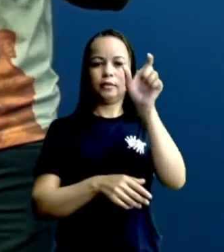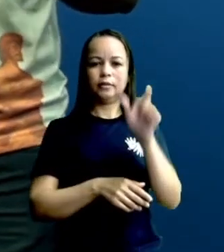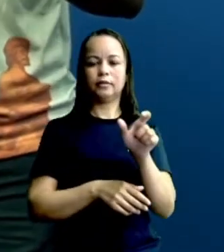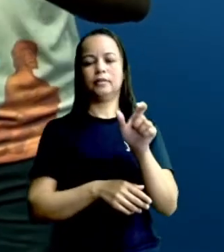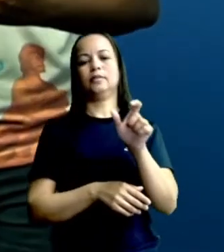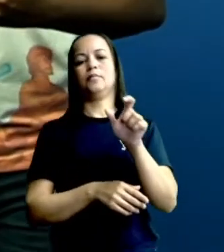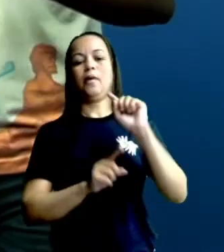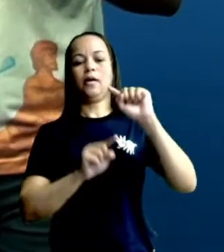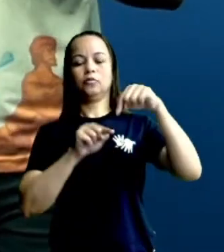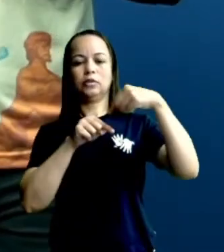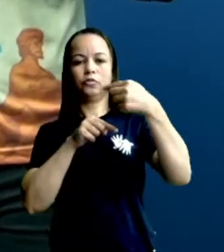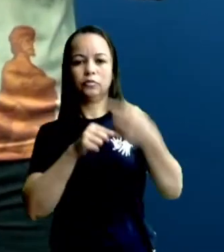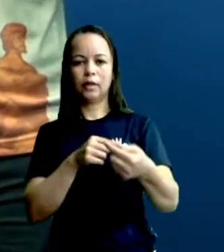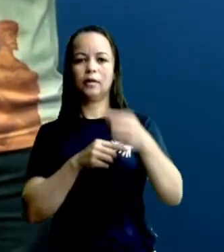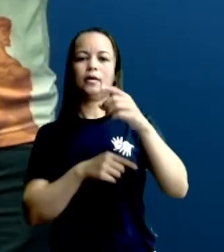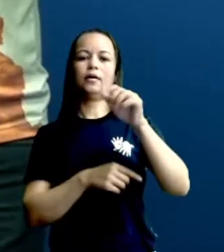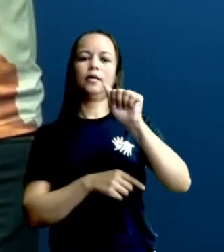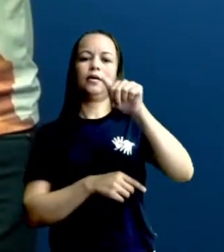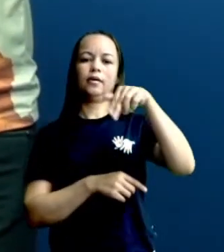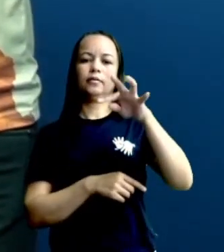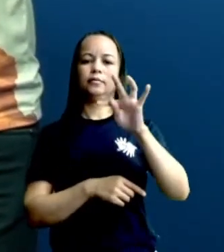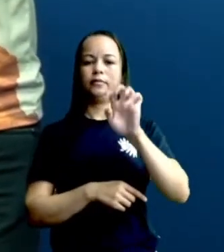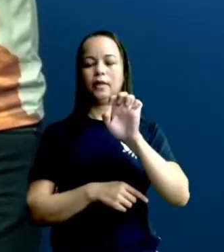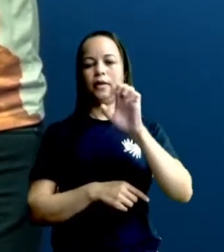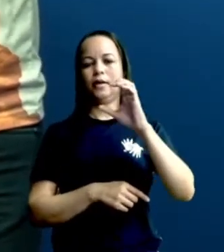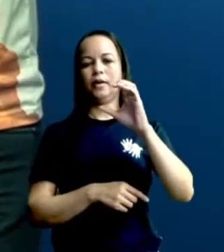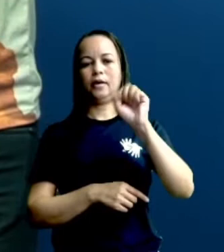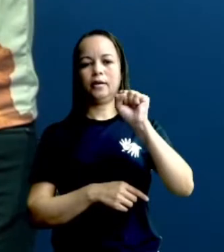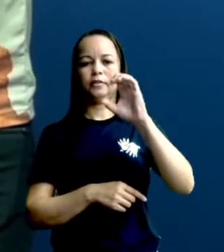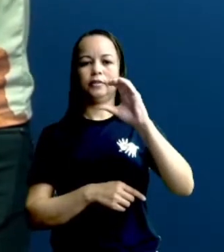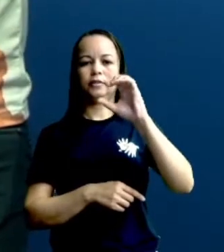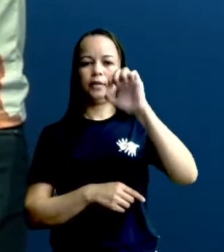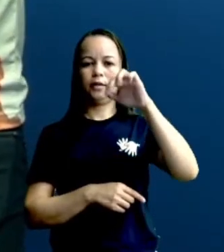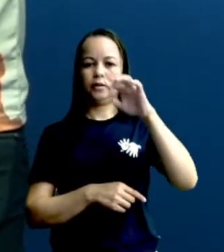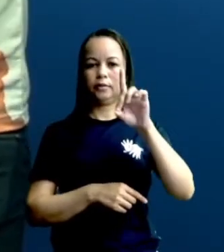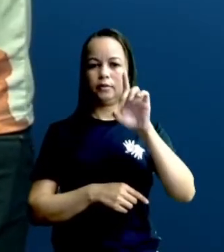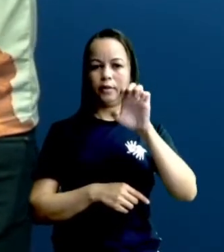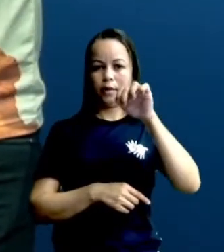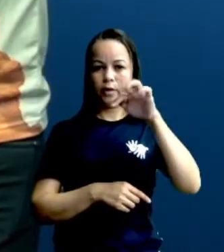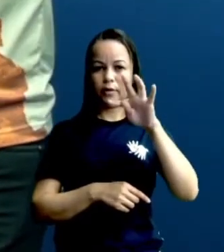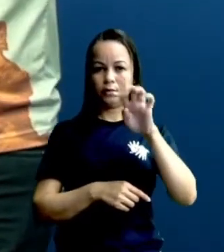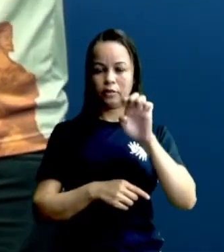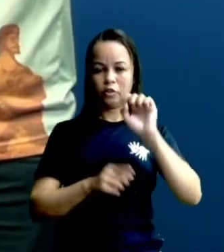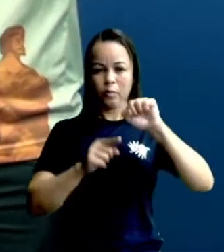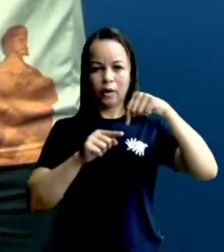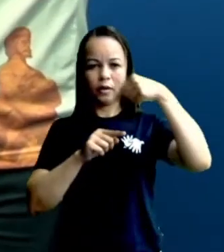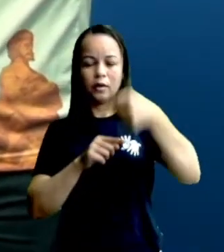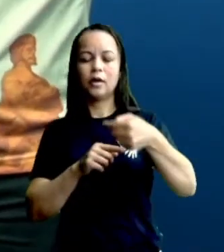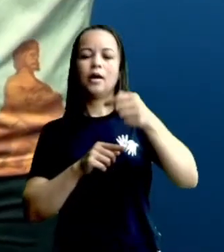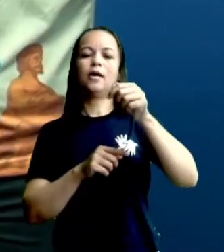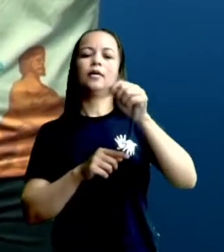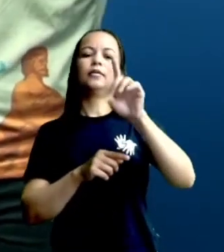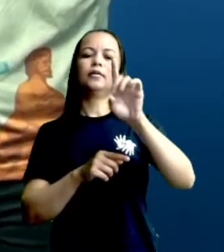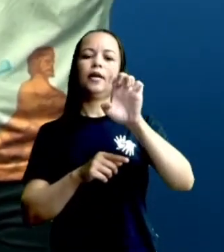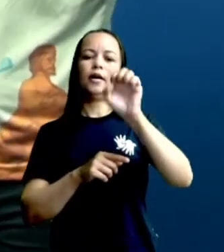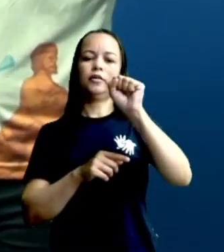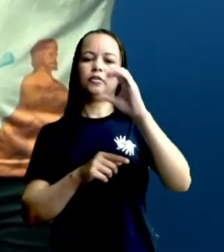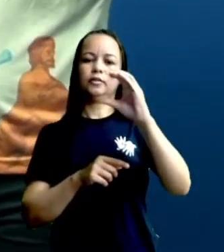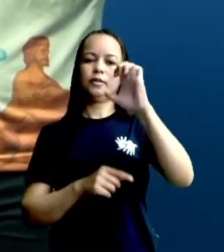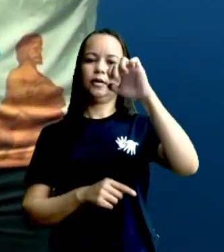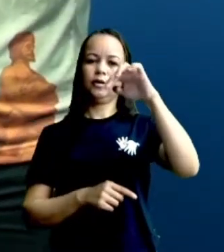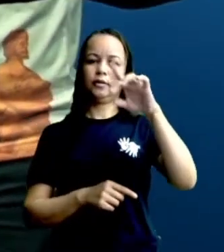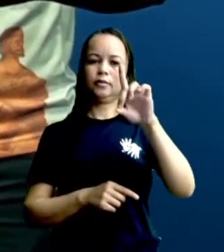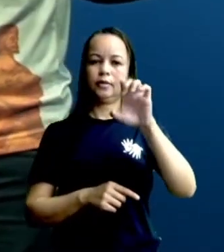seus descendentes, né? Então, as características que surgem dos avós, para os pais, para os filhos e para os